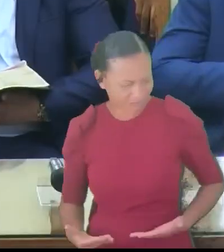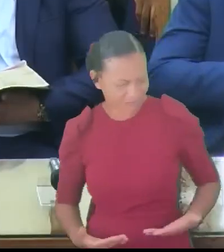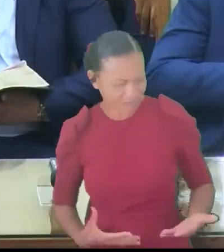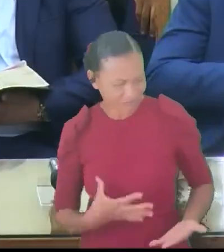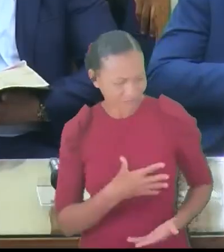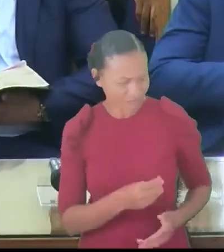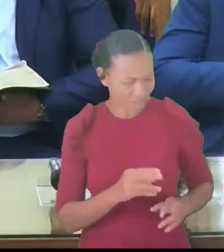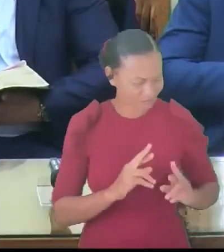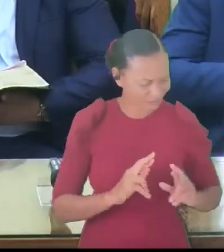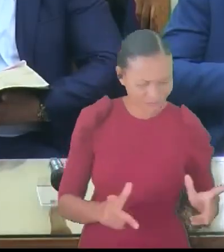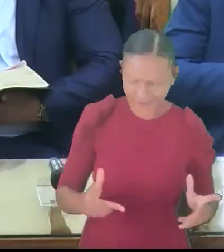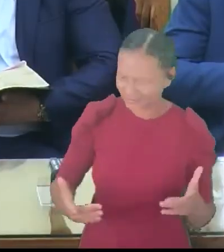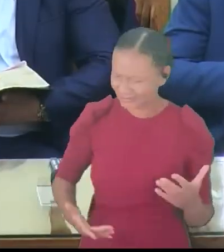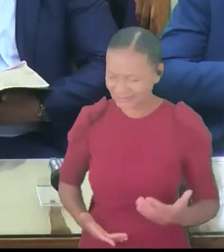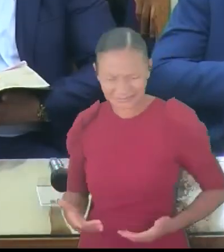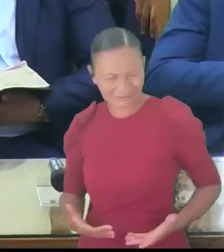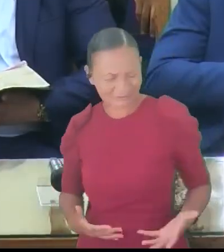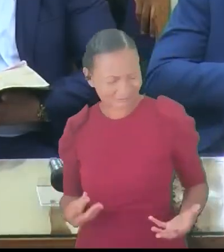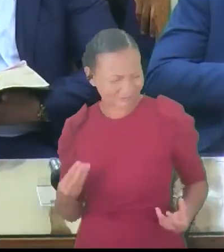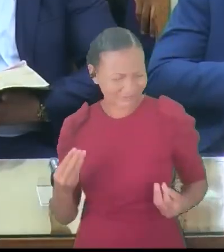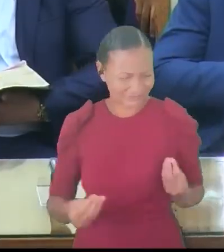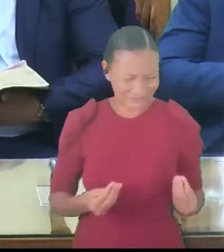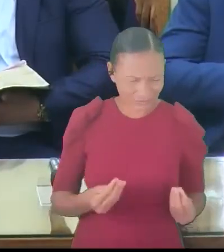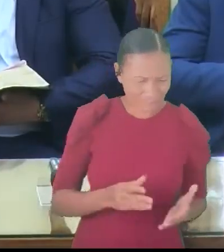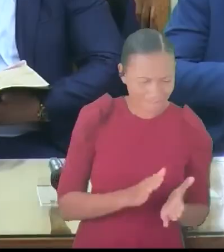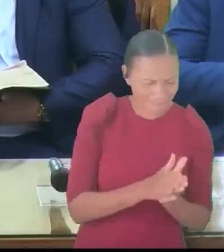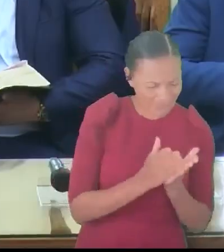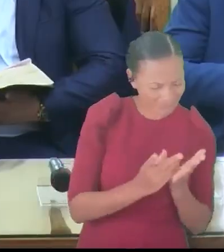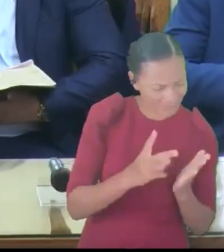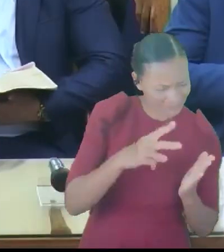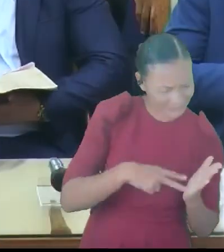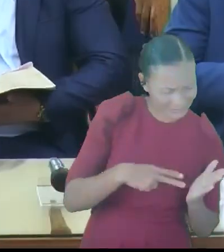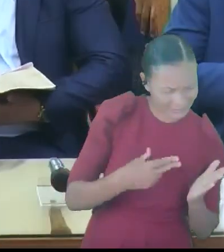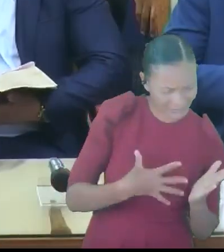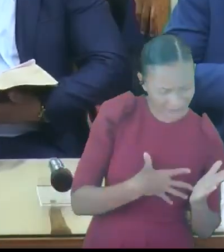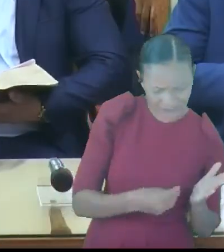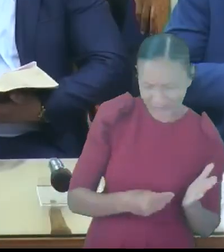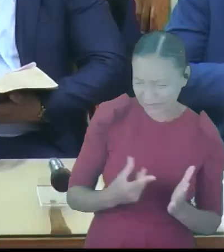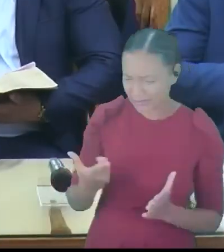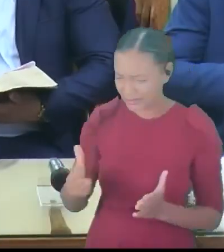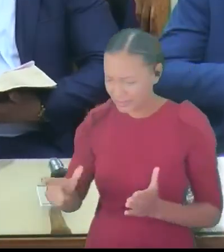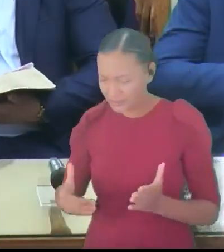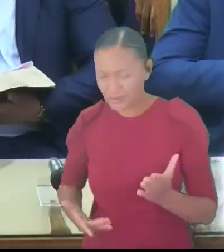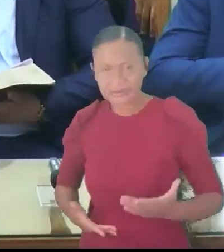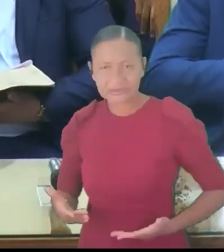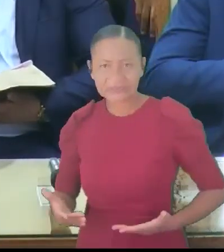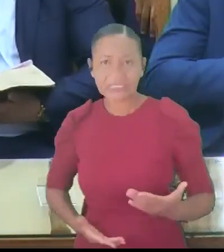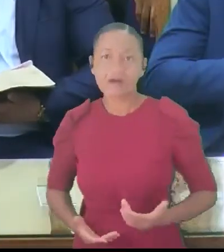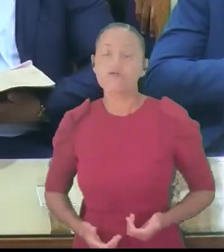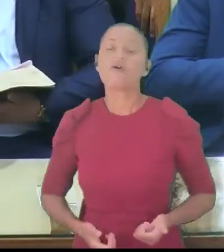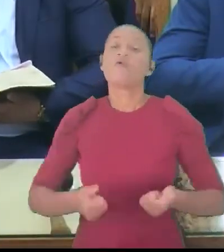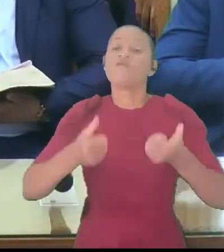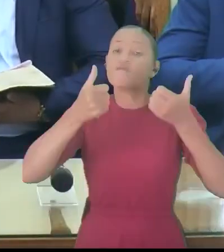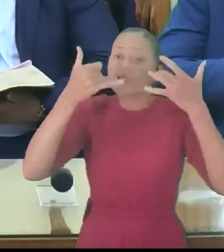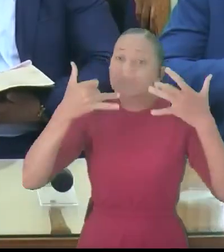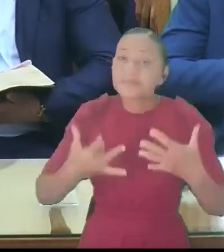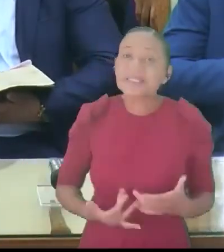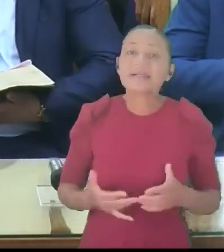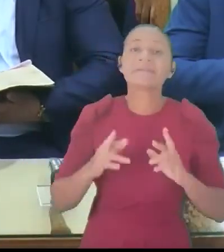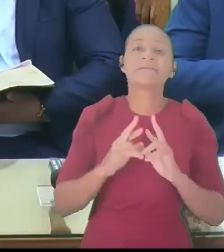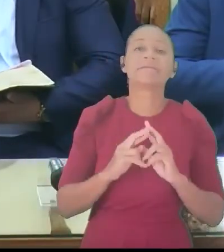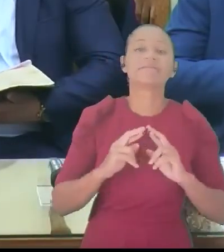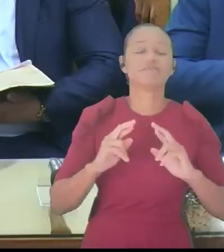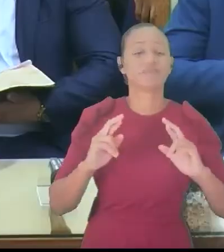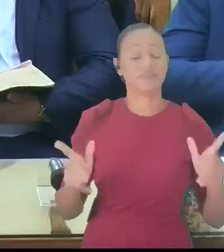uma coisa e servo é outra. E como é que uma Bíblia diz filho e outra diz servo? Eu vou explicar esta, para por esta diferença